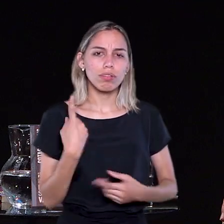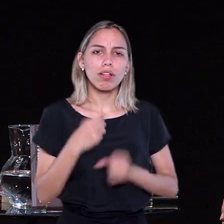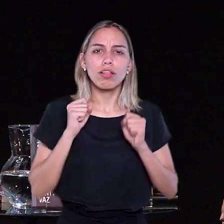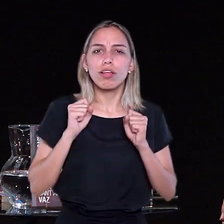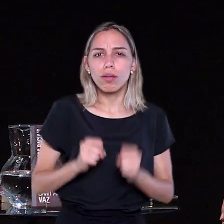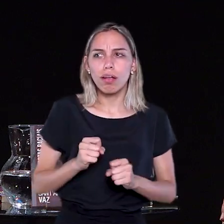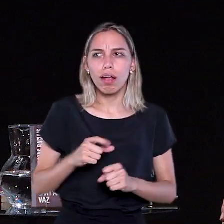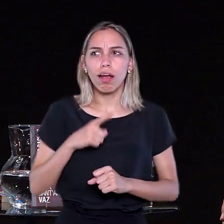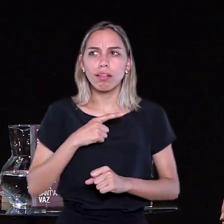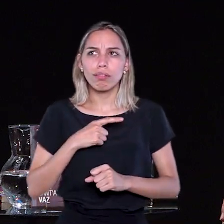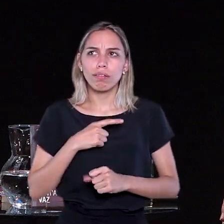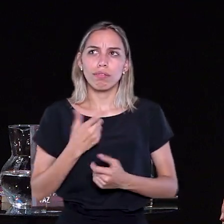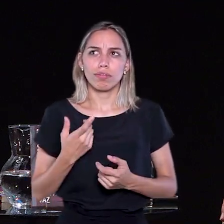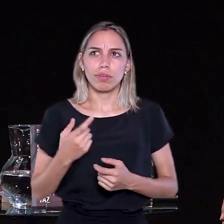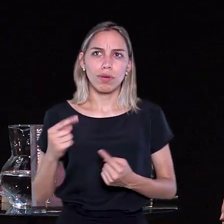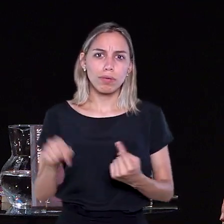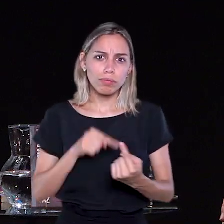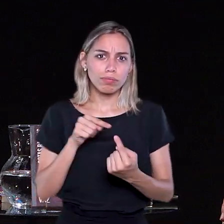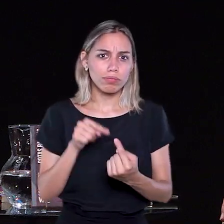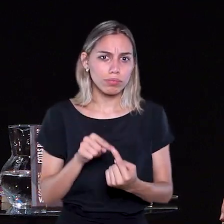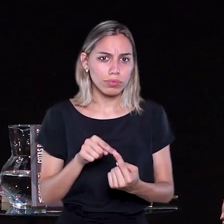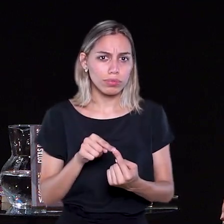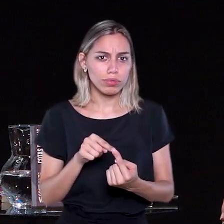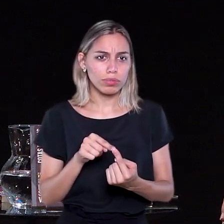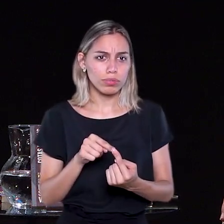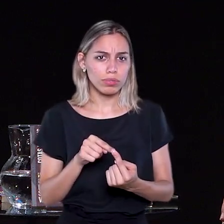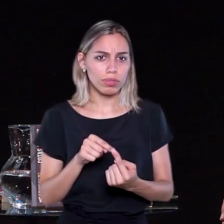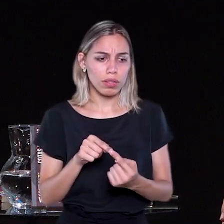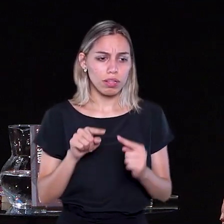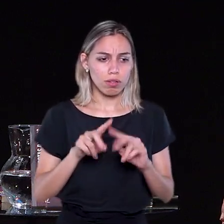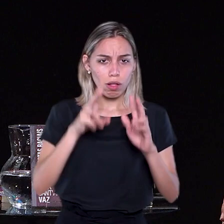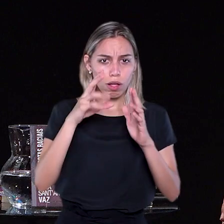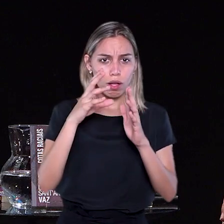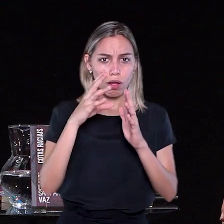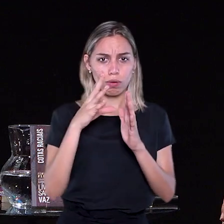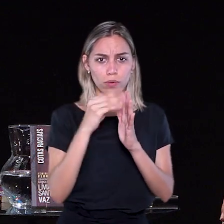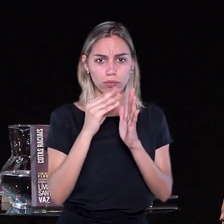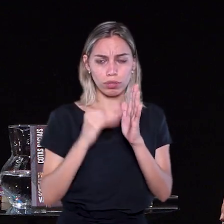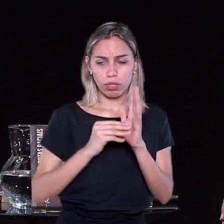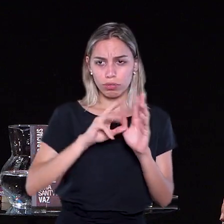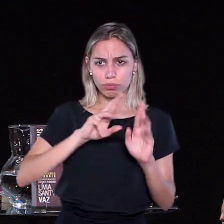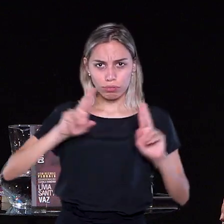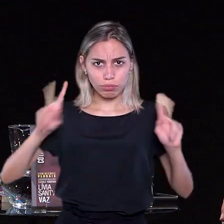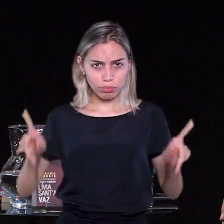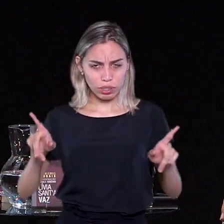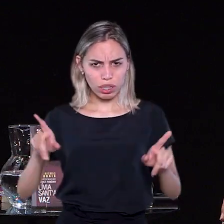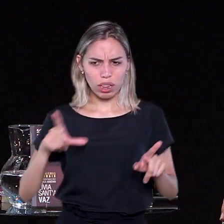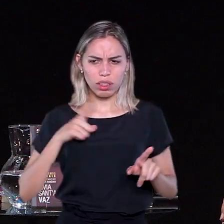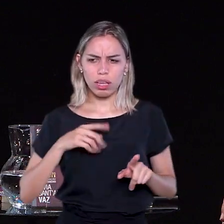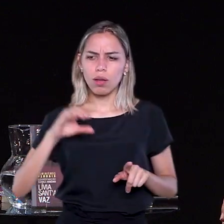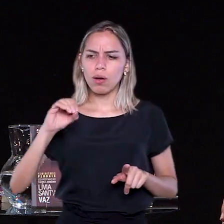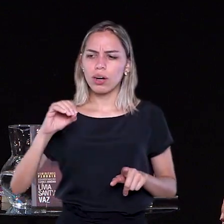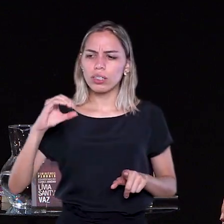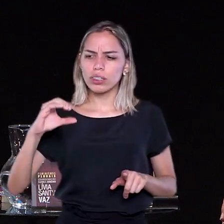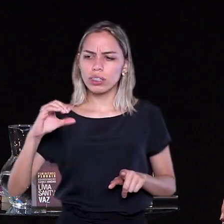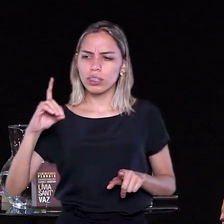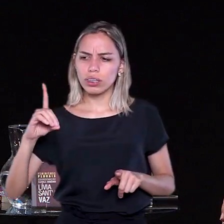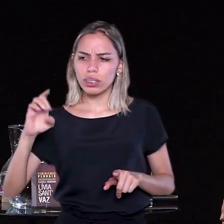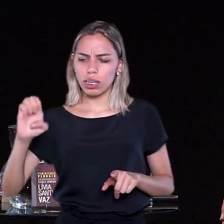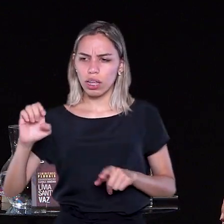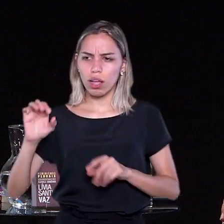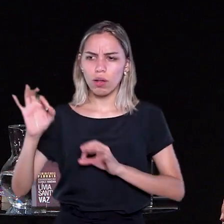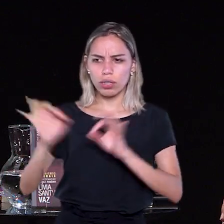podemos falar em meritocracia de maneira descontextualizada? Tem um dado fundamental da OCDE, que é